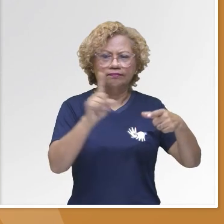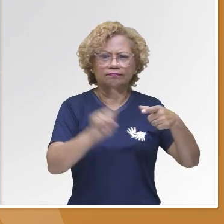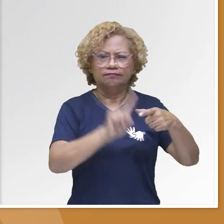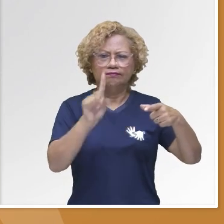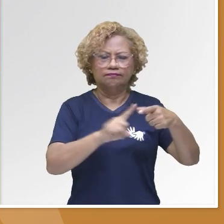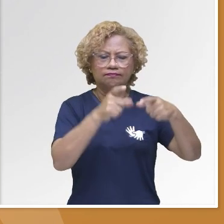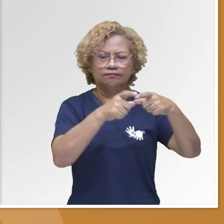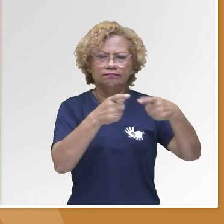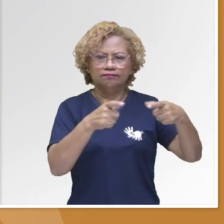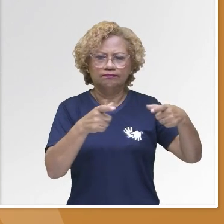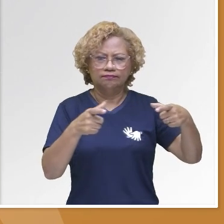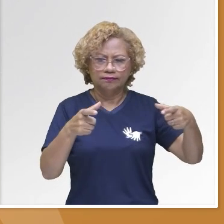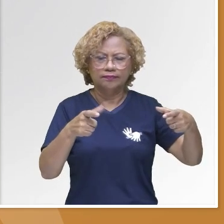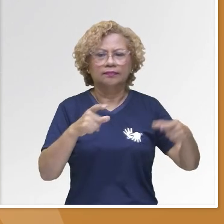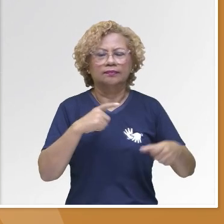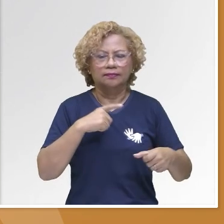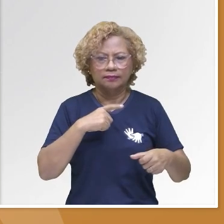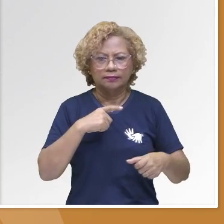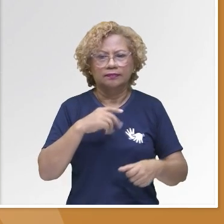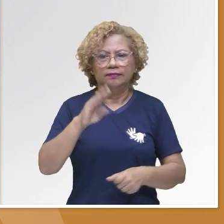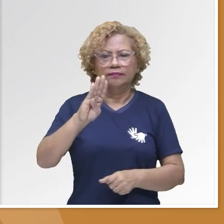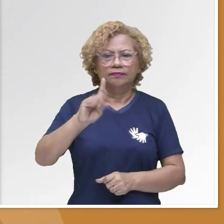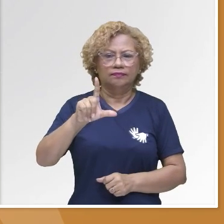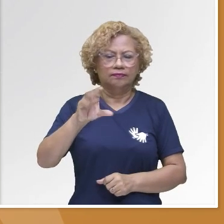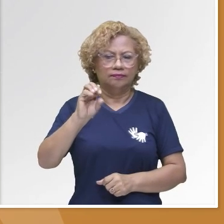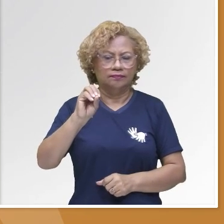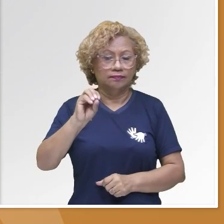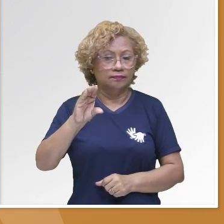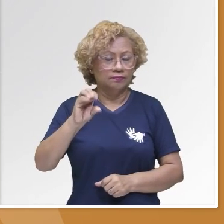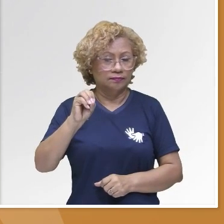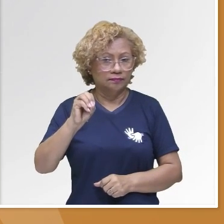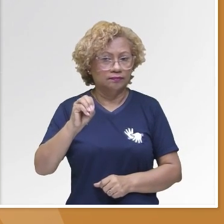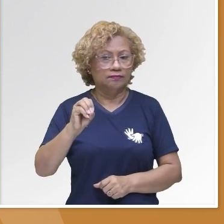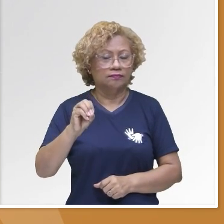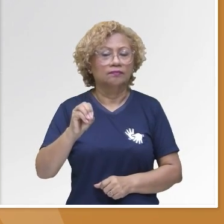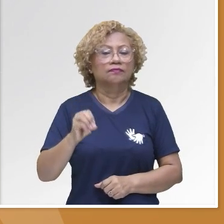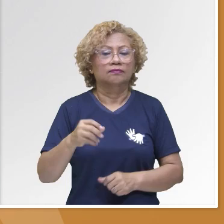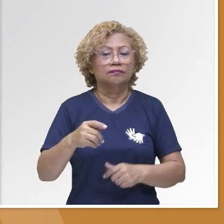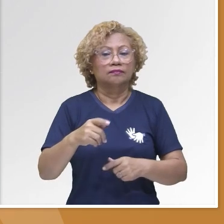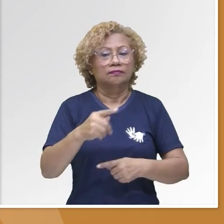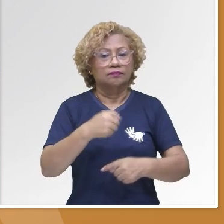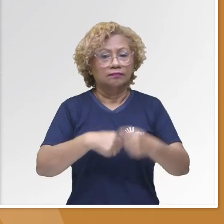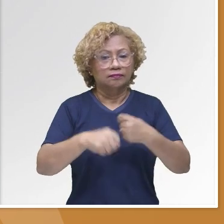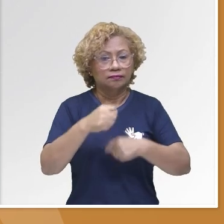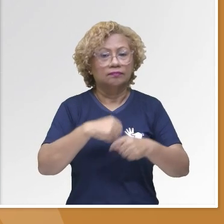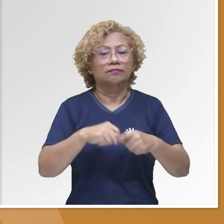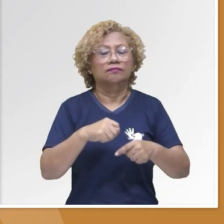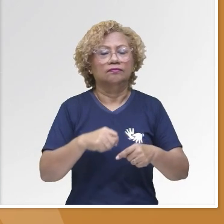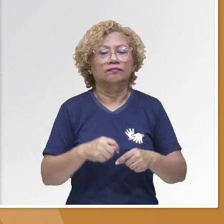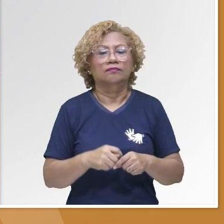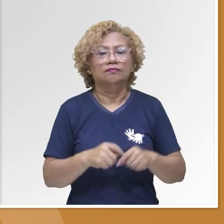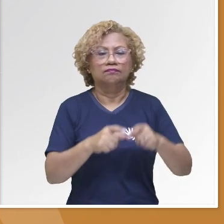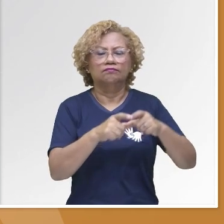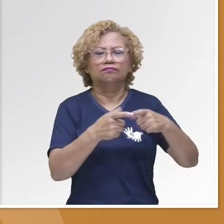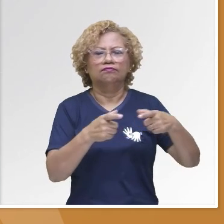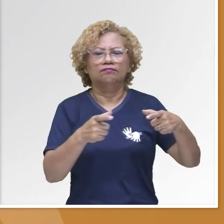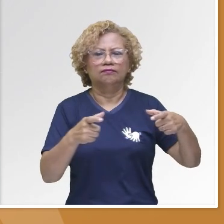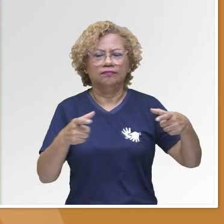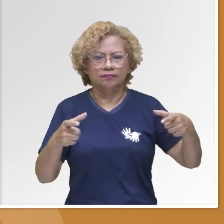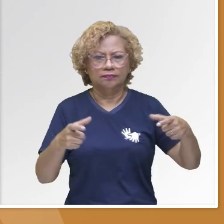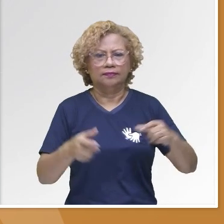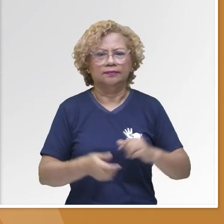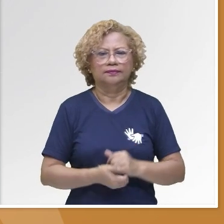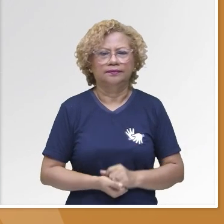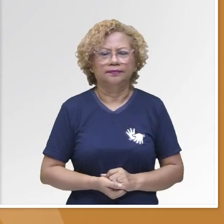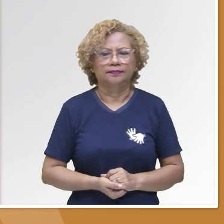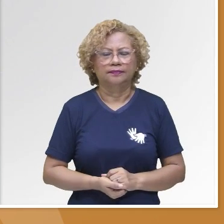assim nós temos o início dos blocos econômicos. E a partir disso, gente, os blocos econômicos, muitas das vezes, eles não foram